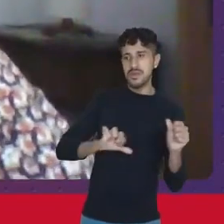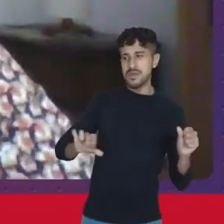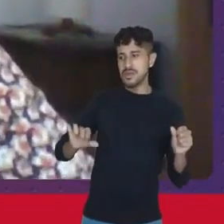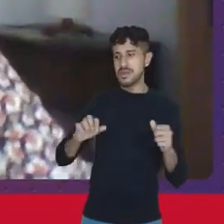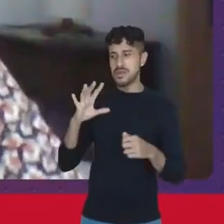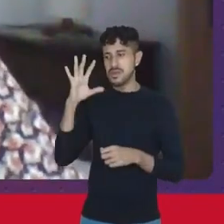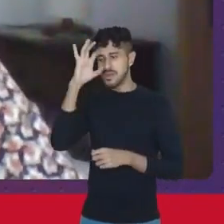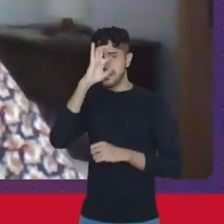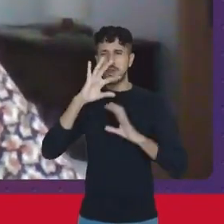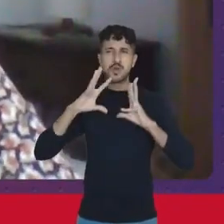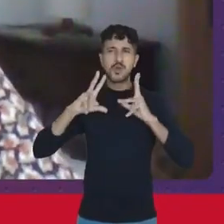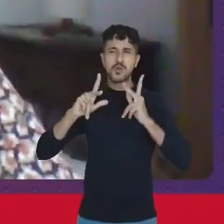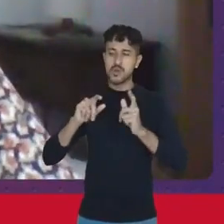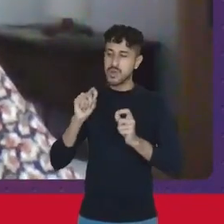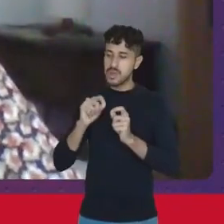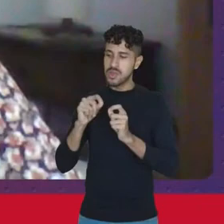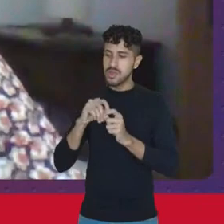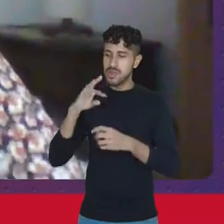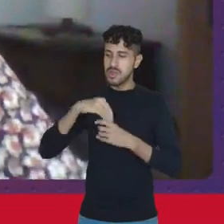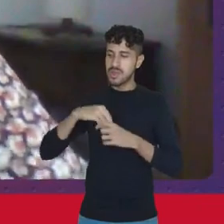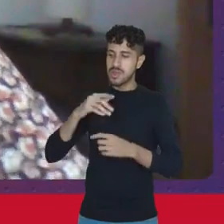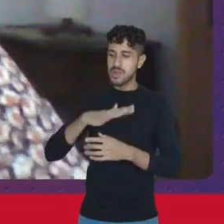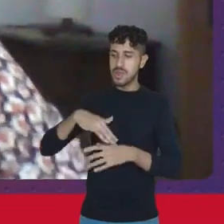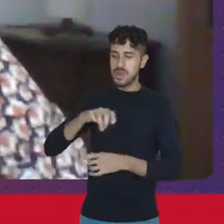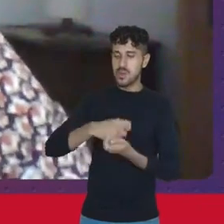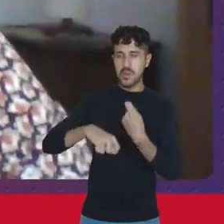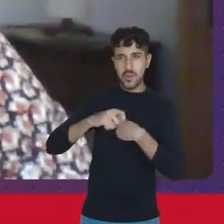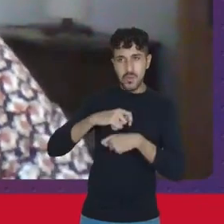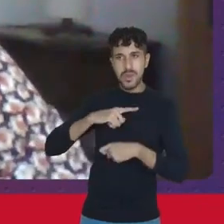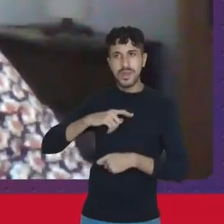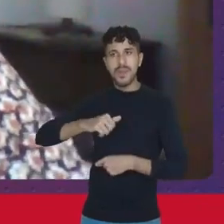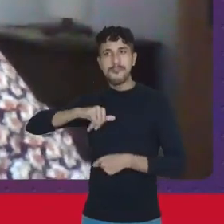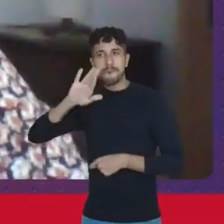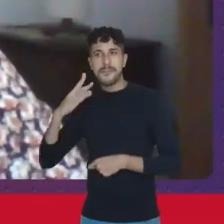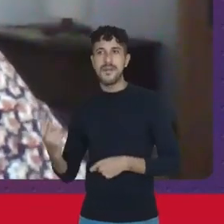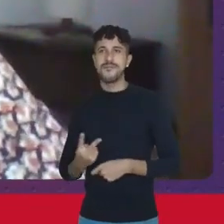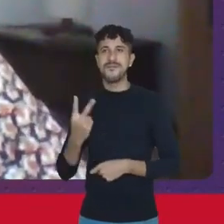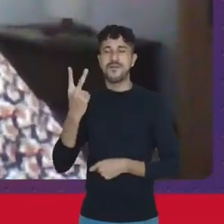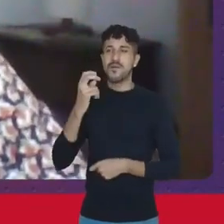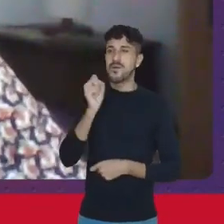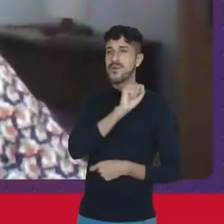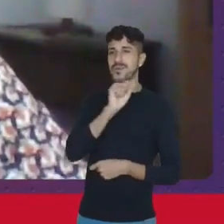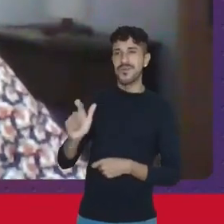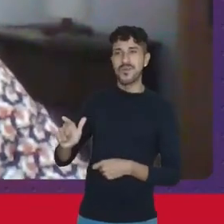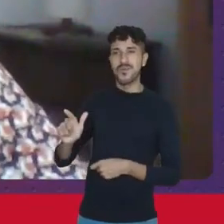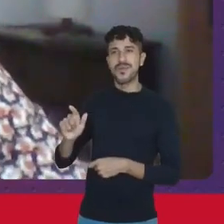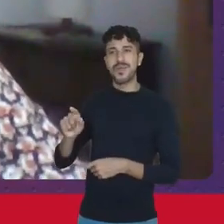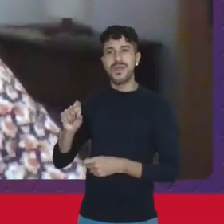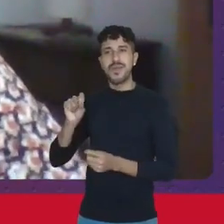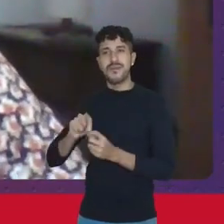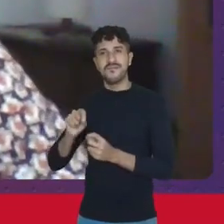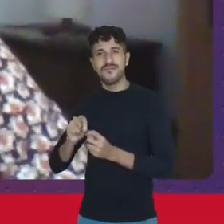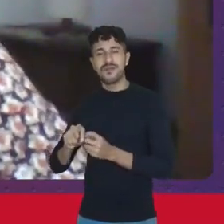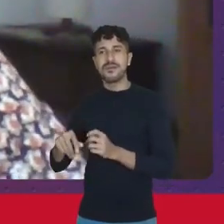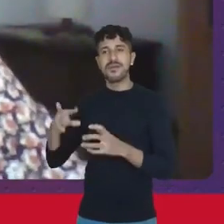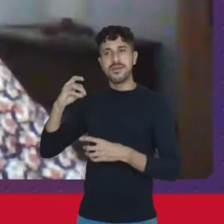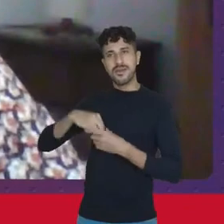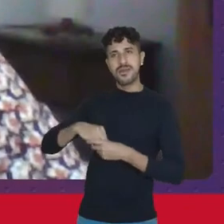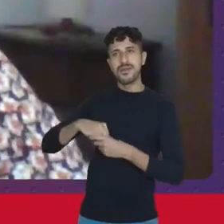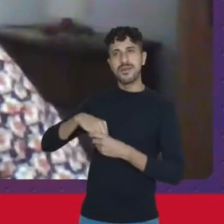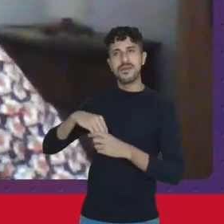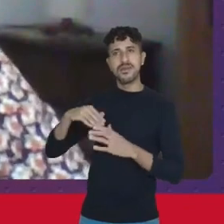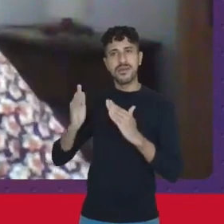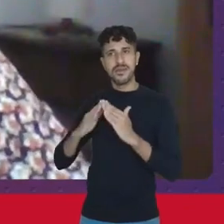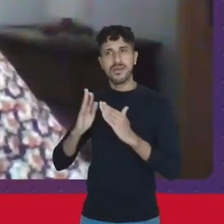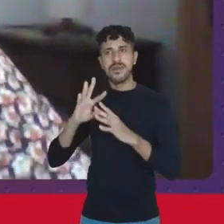lógica de que tudo que é realizado no mercado tem mais valor do que aquilo que é realizado no âmbito